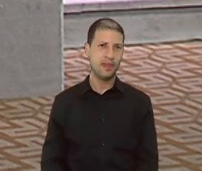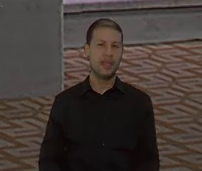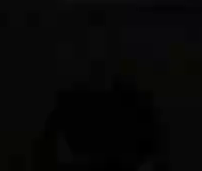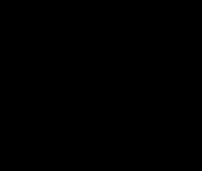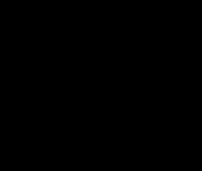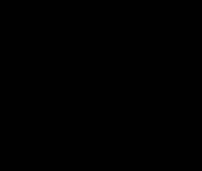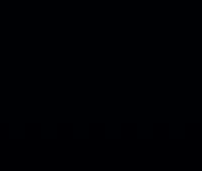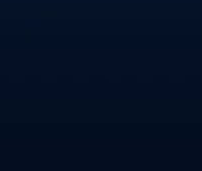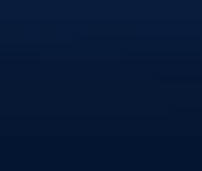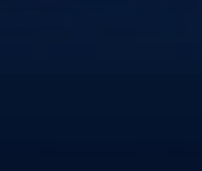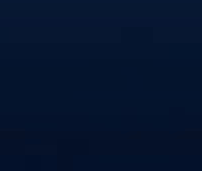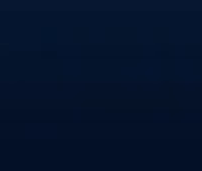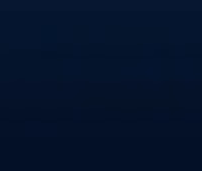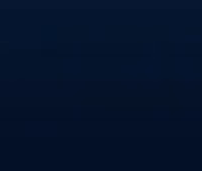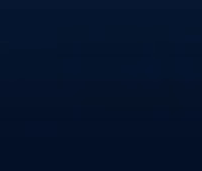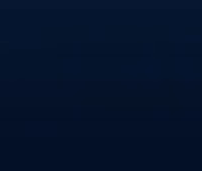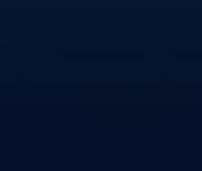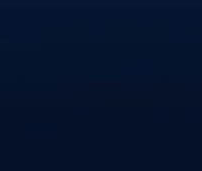a todos